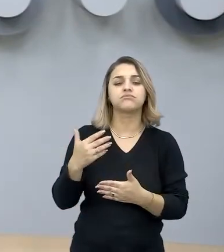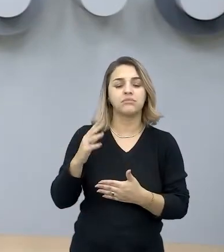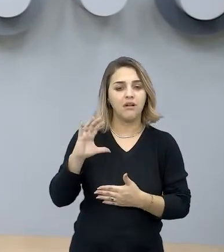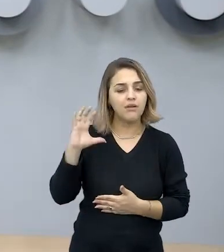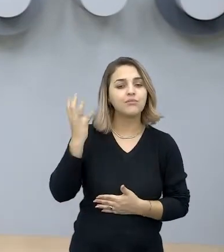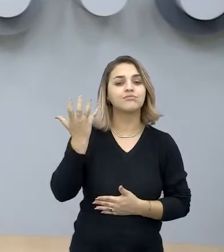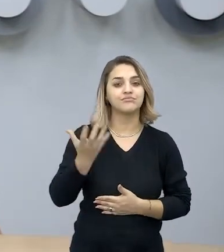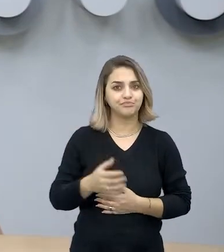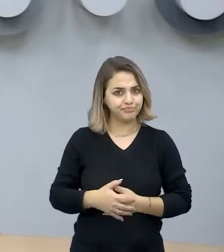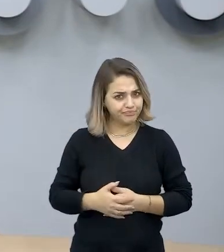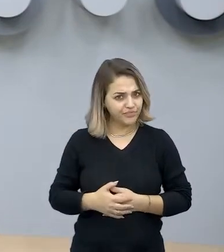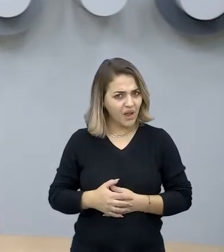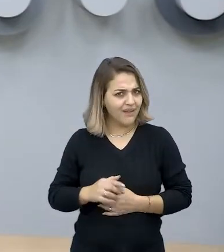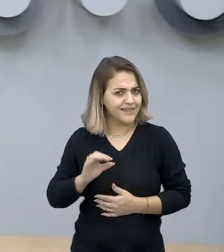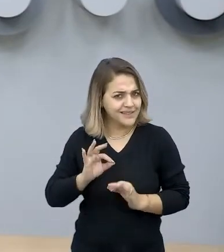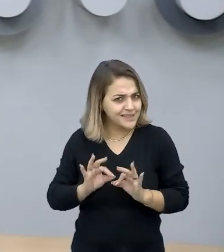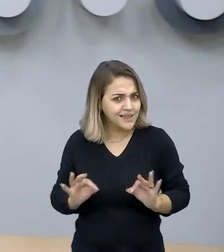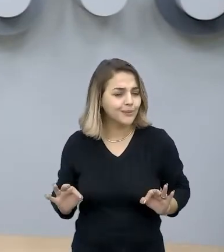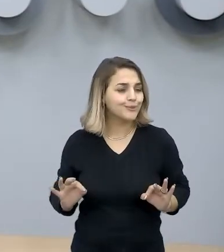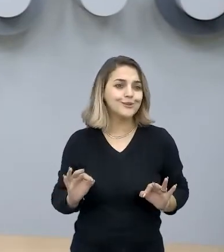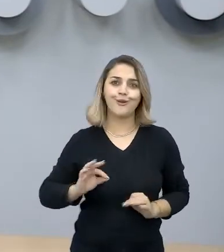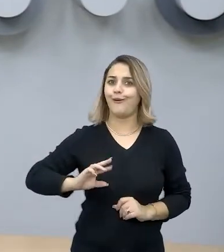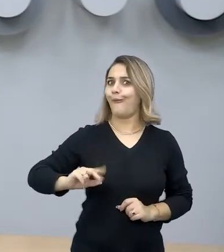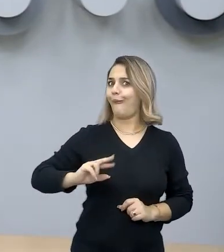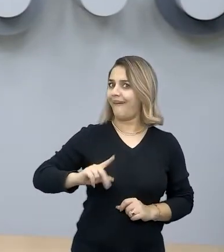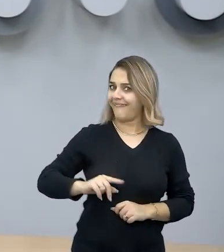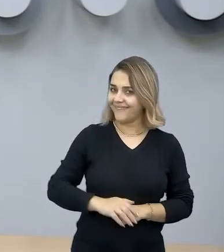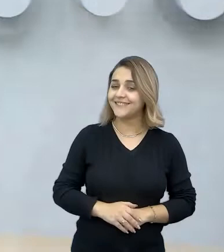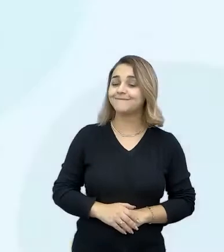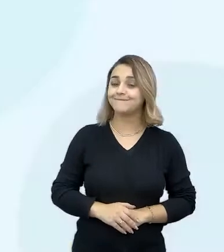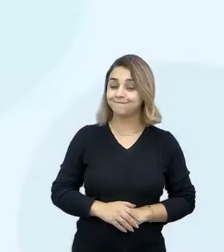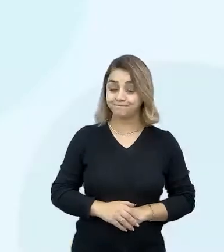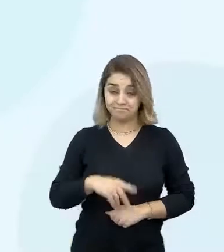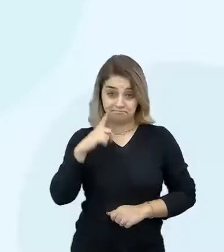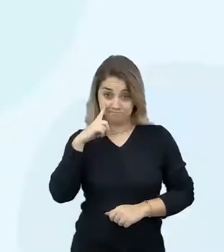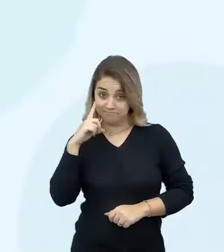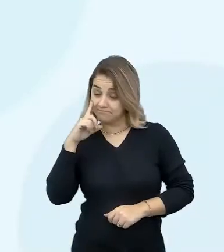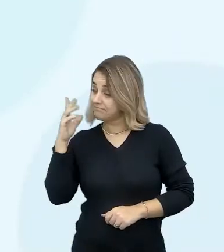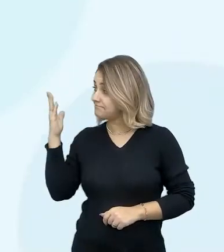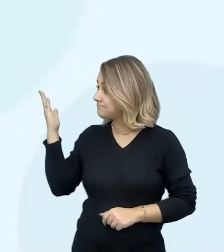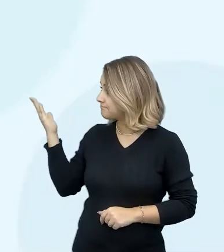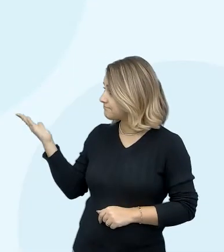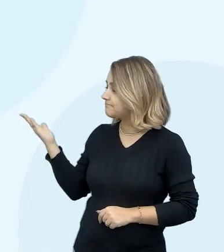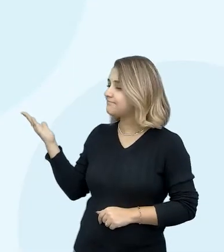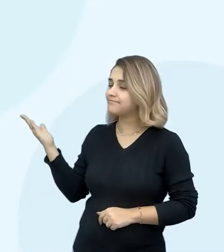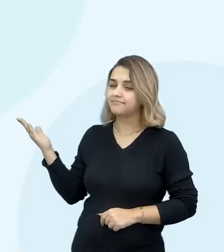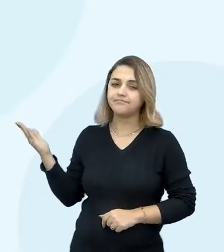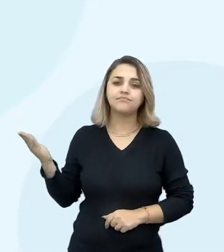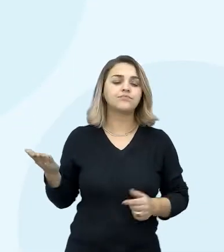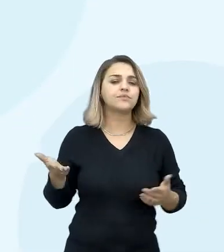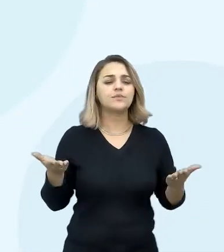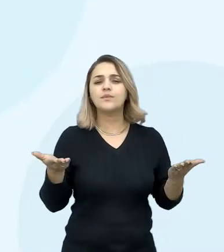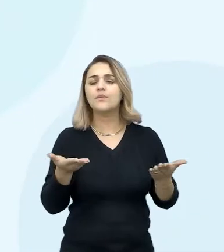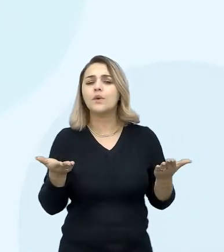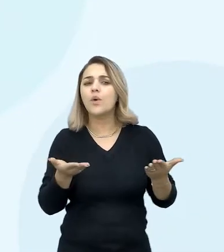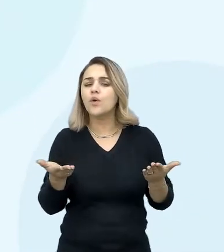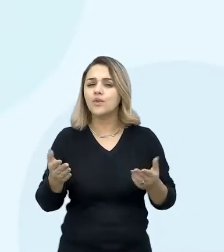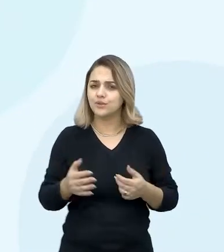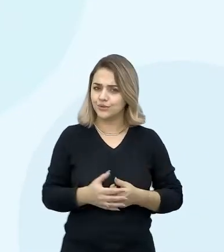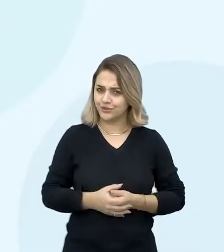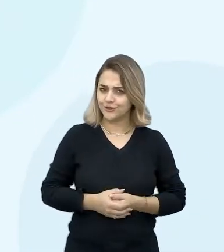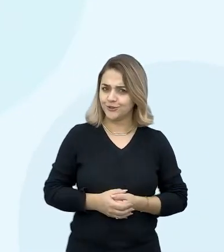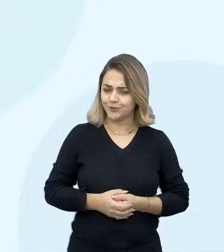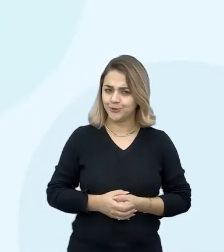Isso não é pouca coisa, pessoal, porque assim, vamos ver aí na tela. Isso não é pouca coisa, porque assim, quem hoje